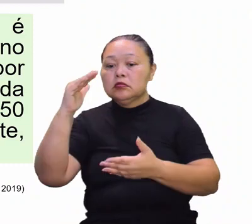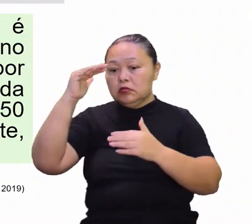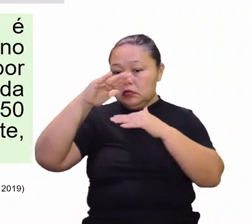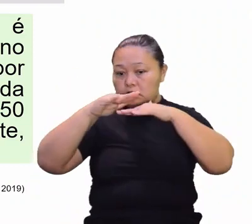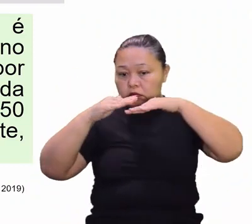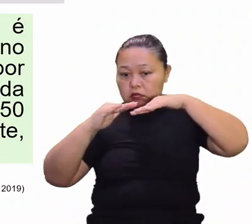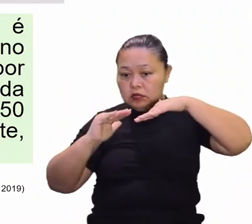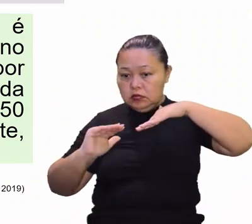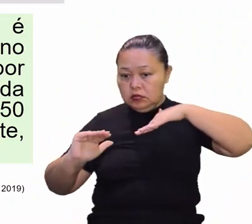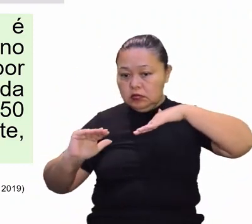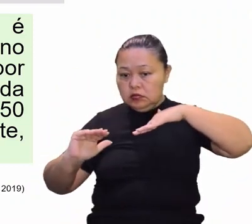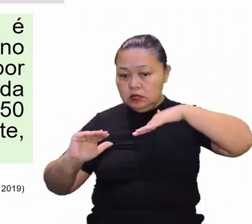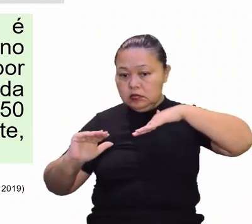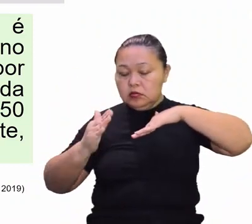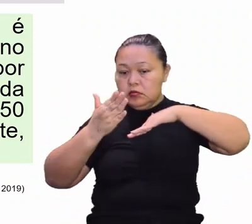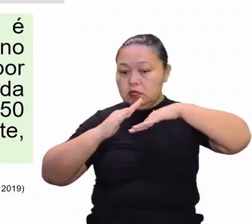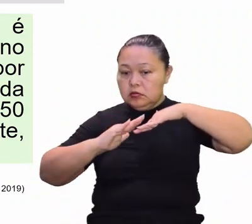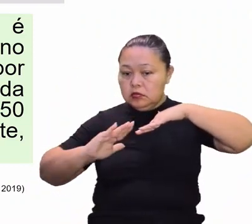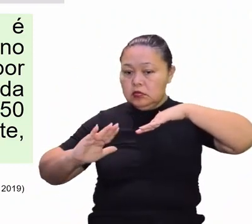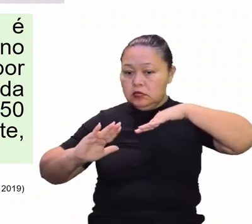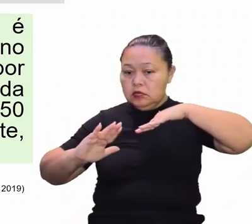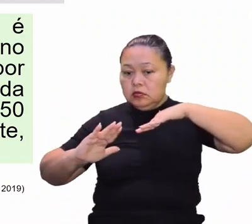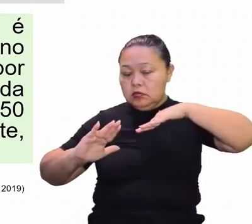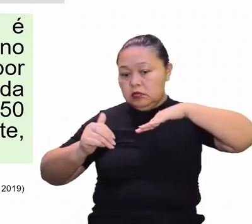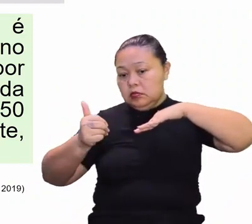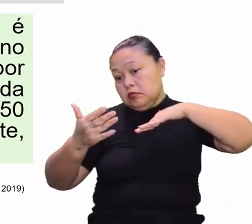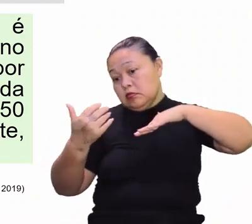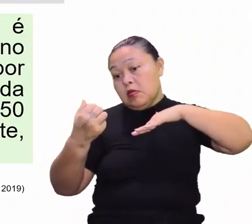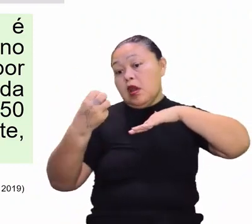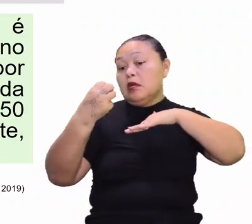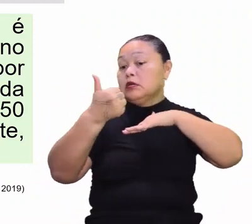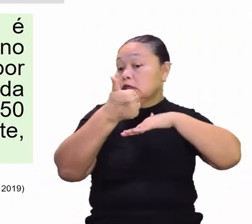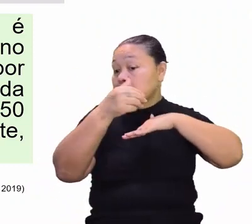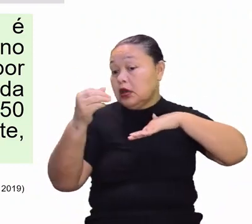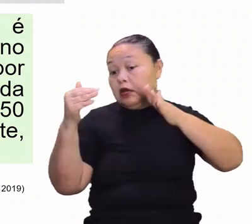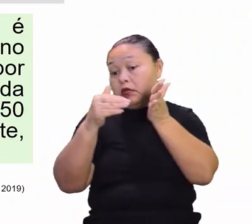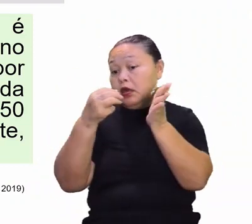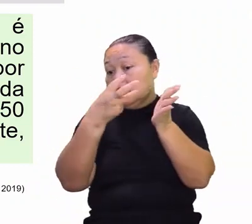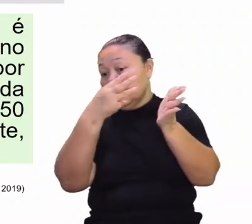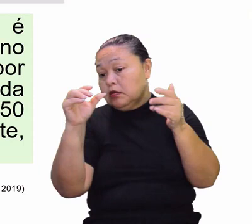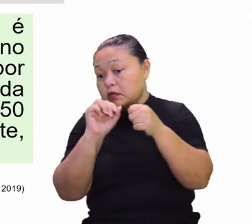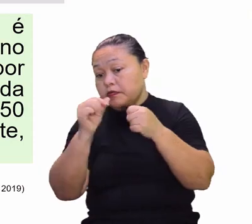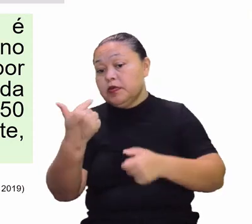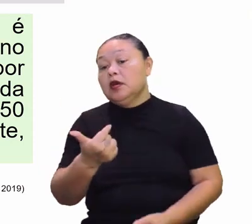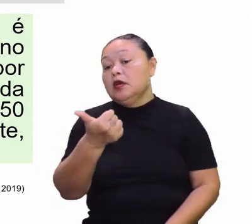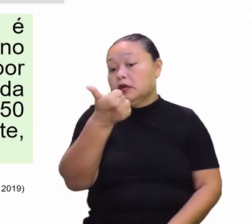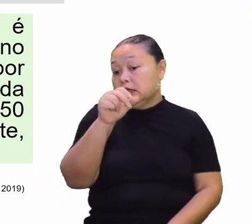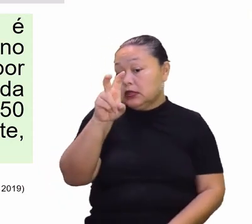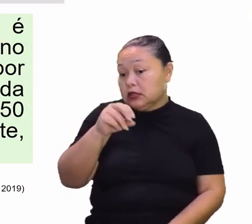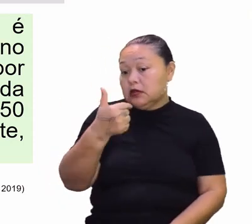depressão. Depressão já é uma unidade mais alta, 100 a 300 metros, 150 a